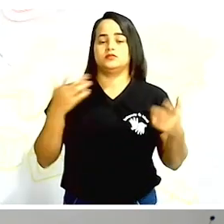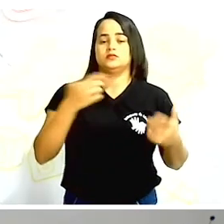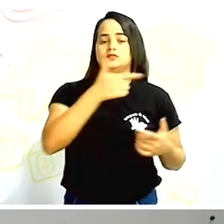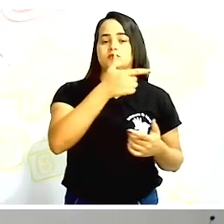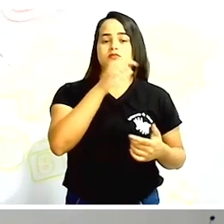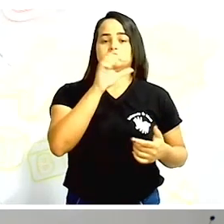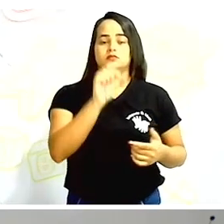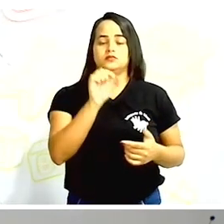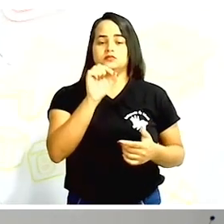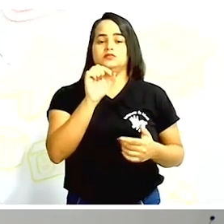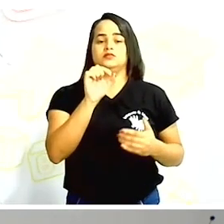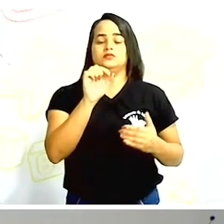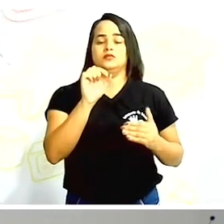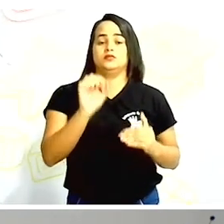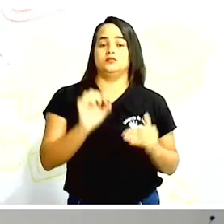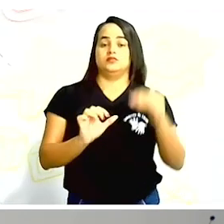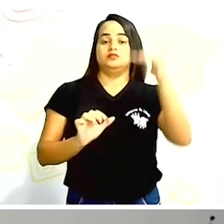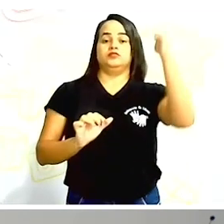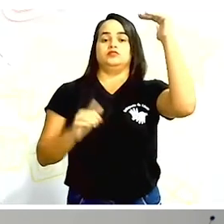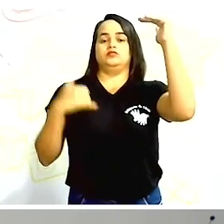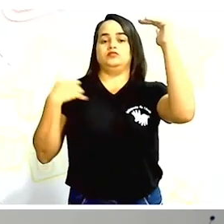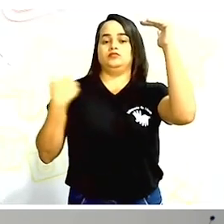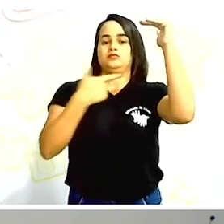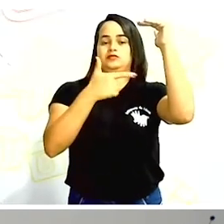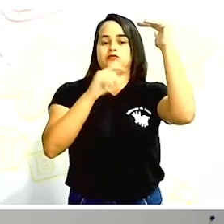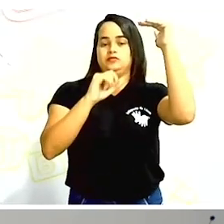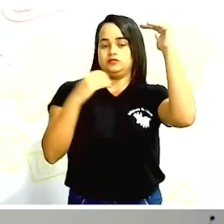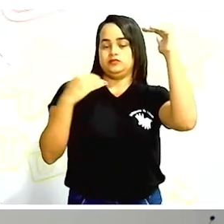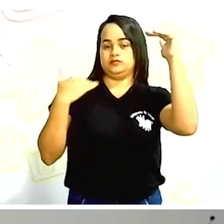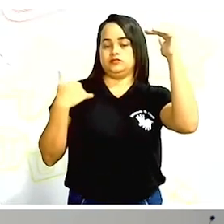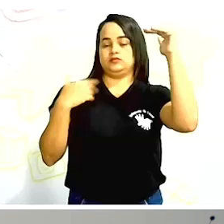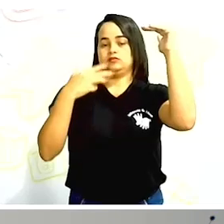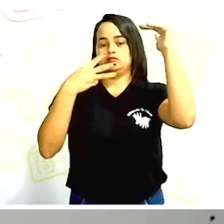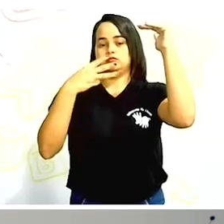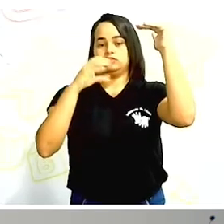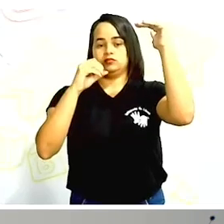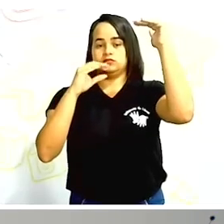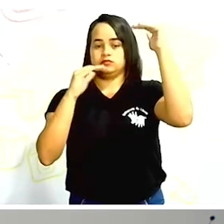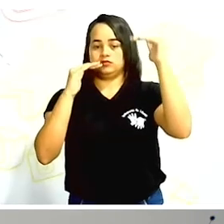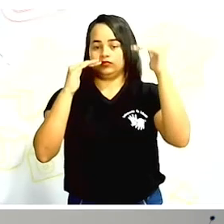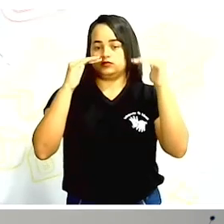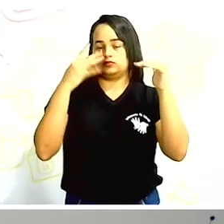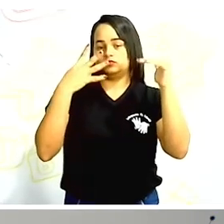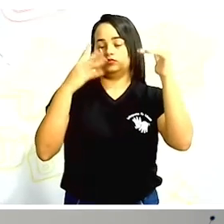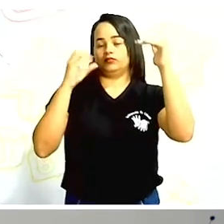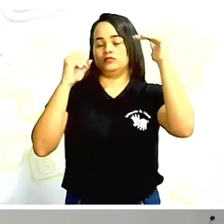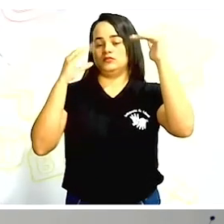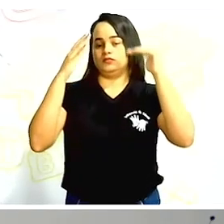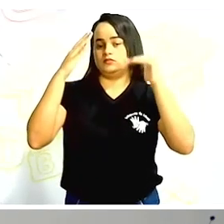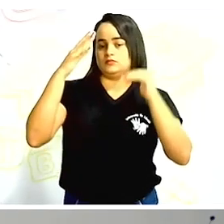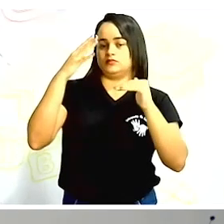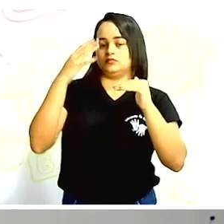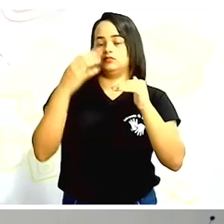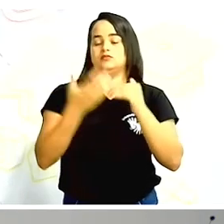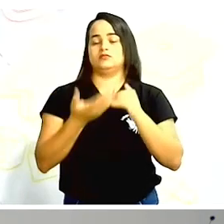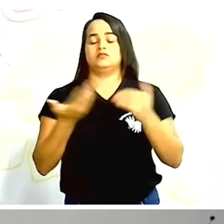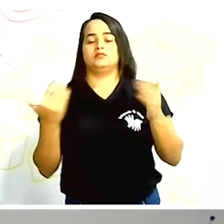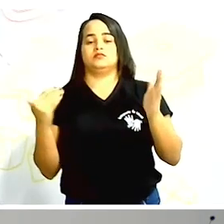anos já é o nosso pico, certo? 30 anos ali já está diminuindo um pouco, 40 anos vai diminuindo, até quando chega nos